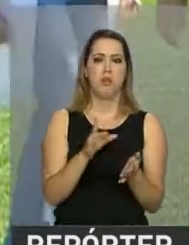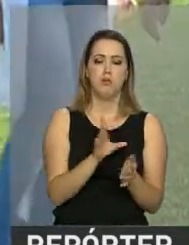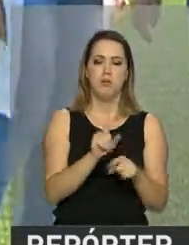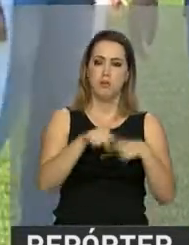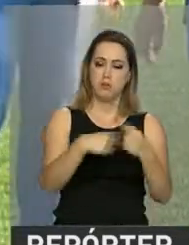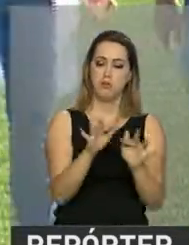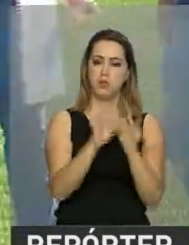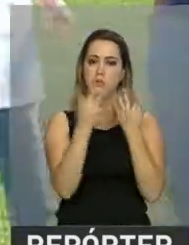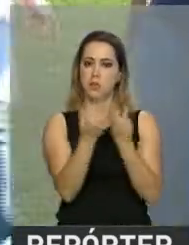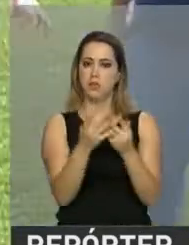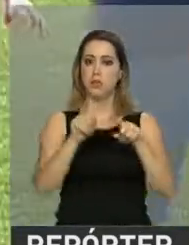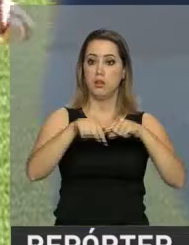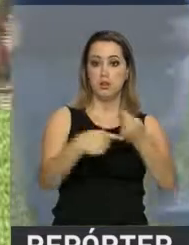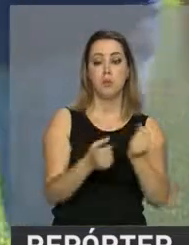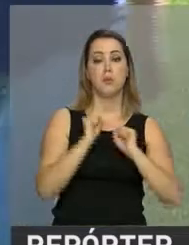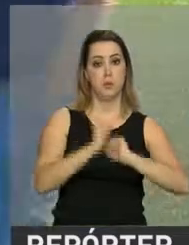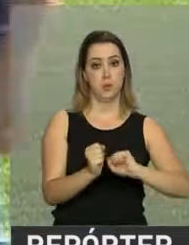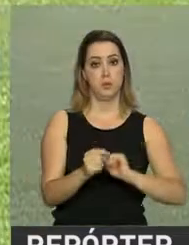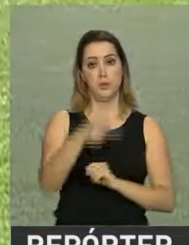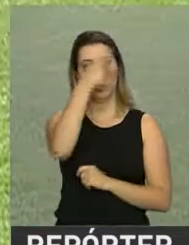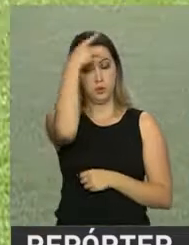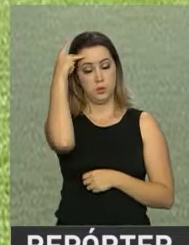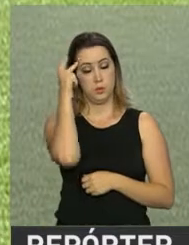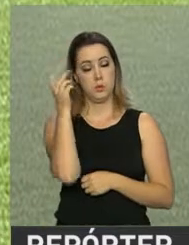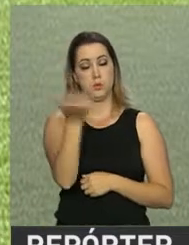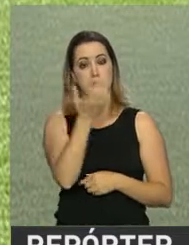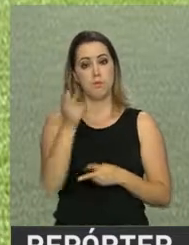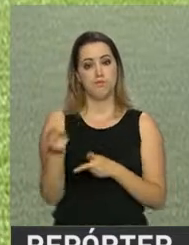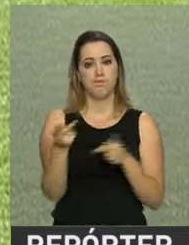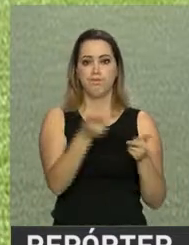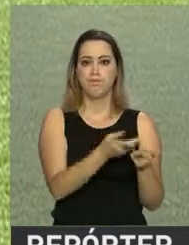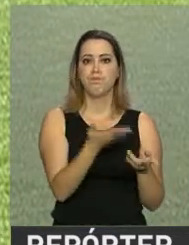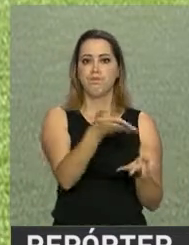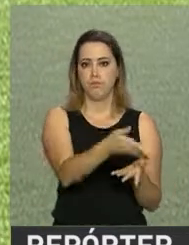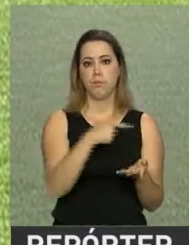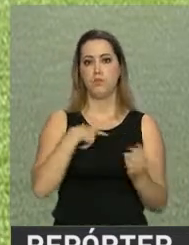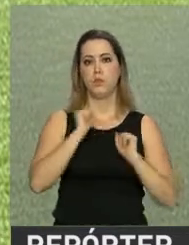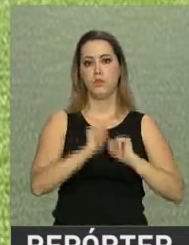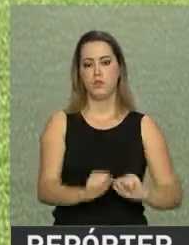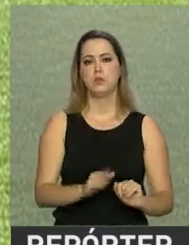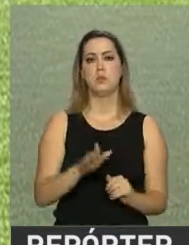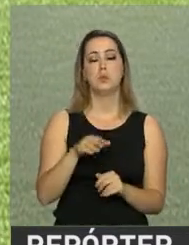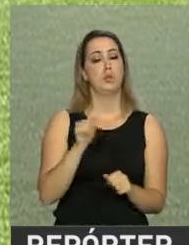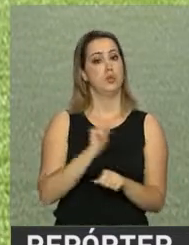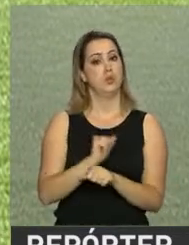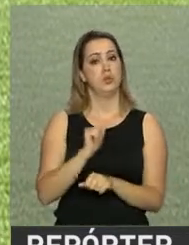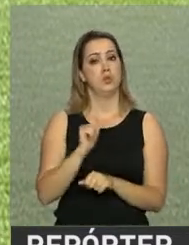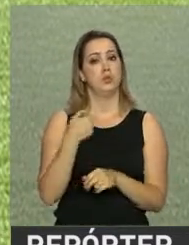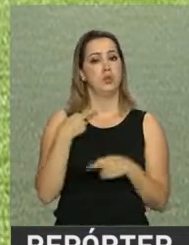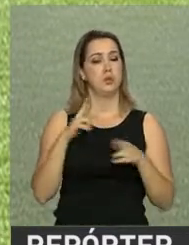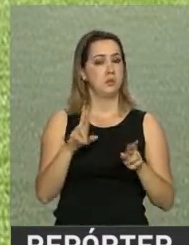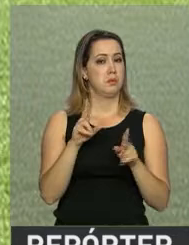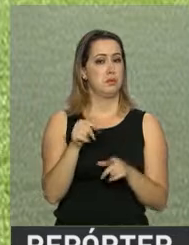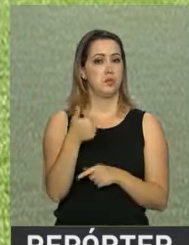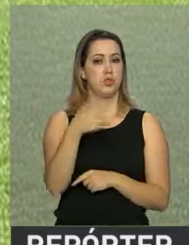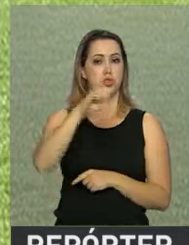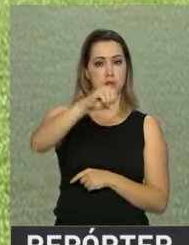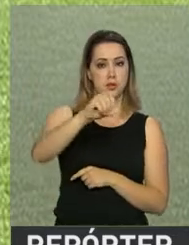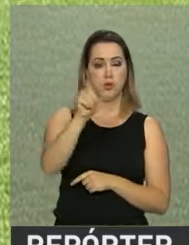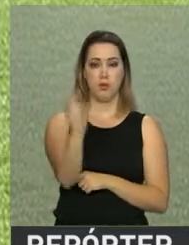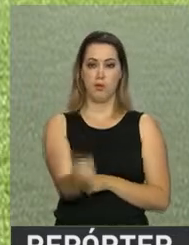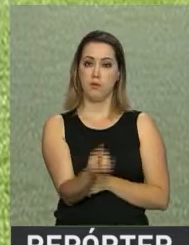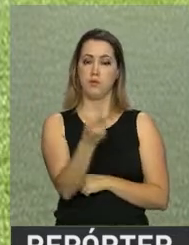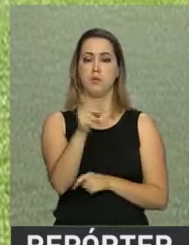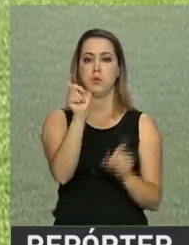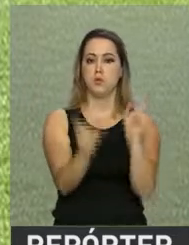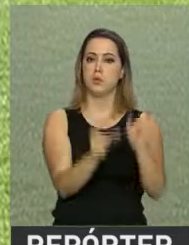ser abertos para os torcedores. São esperados 19 mil torcedores aqui nas arquibancadas e milhares de torcedores nas ruas